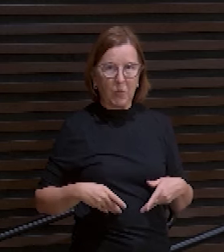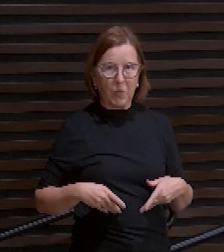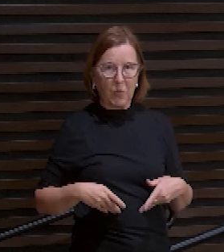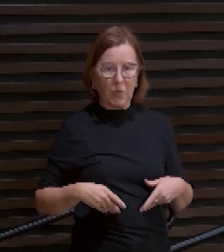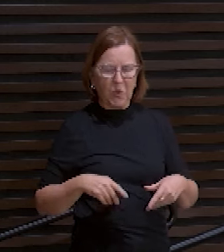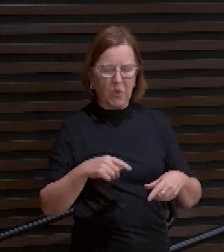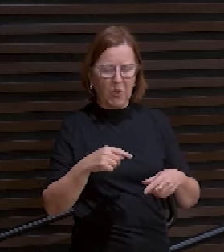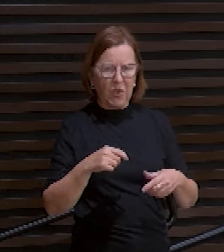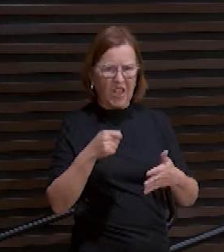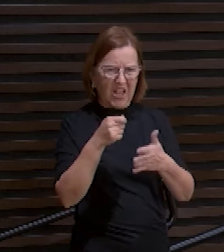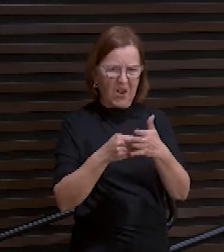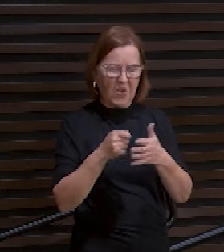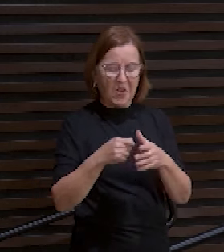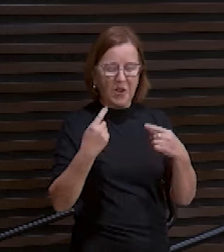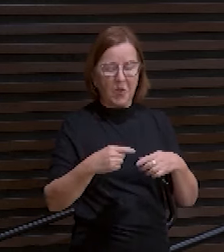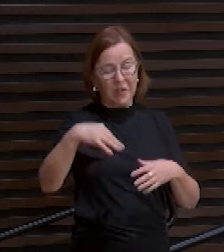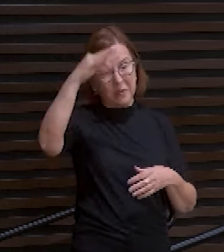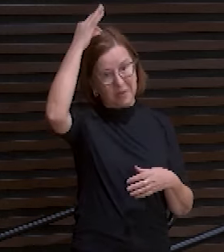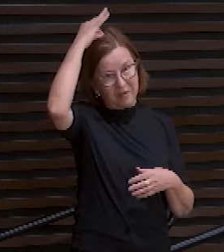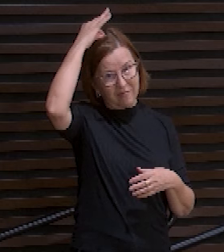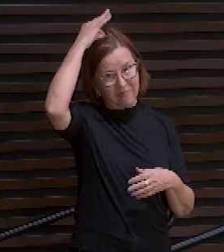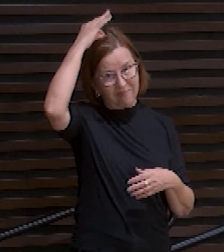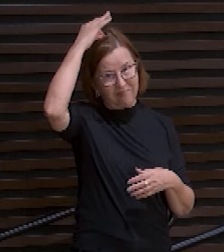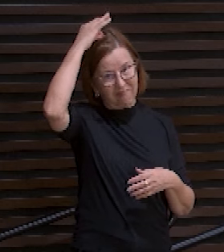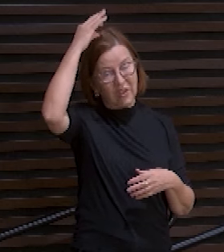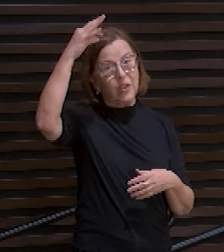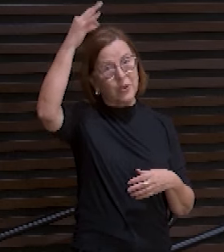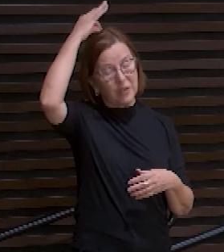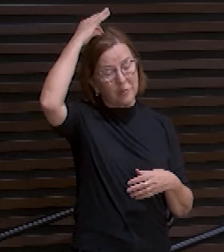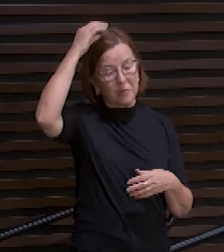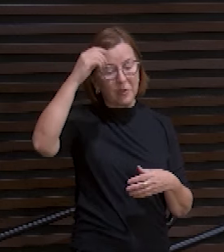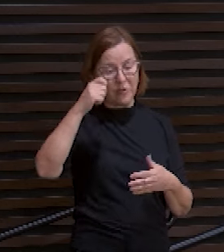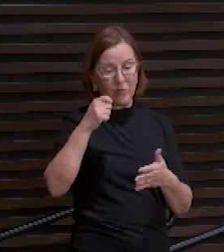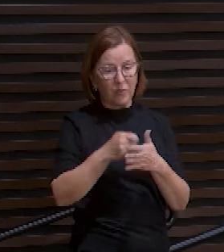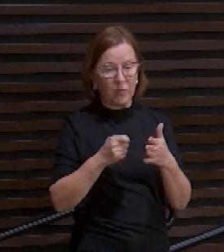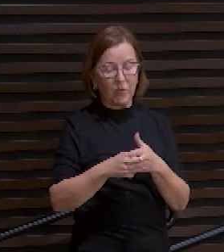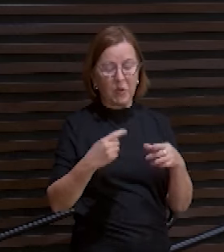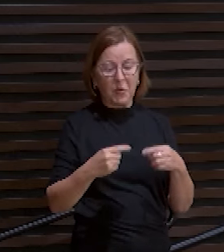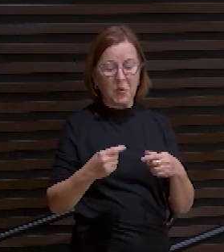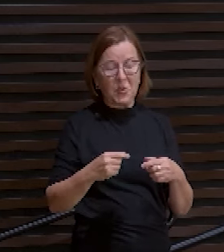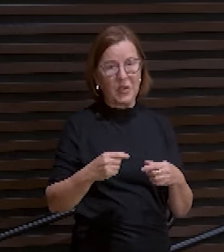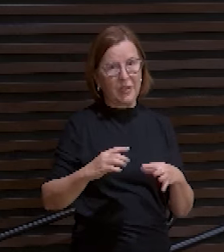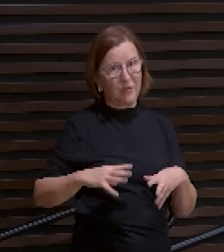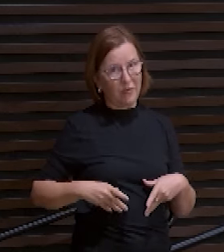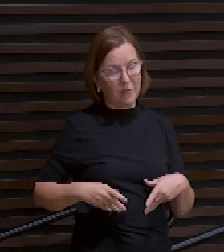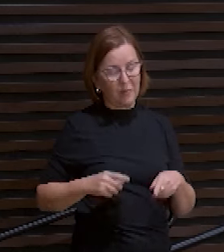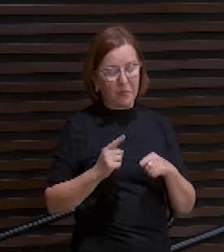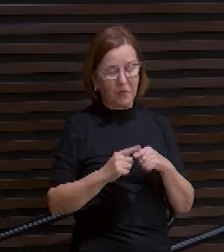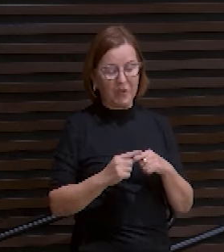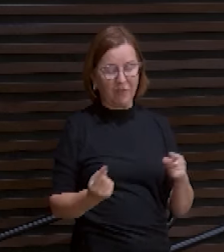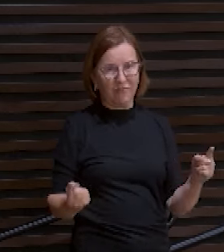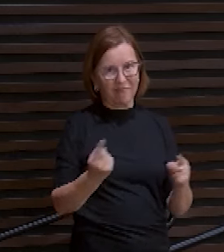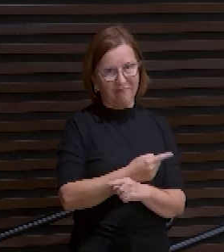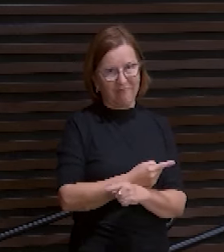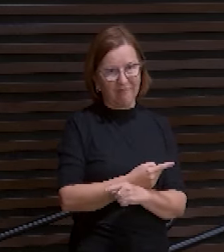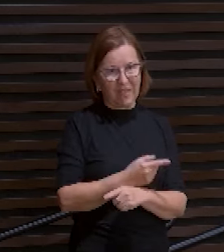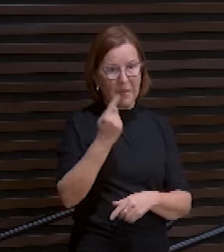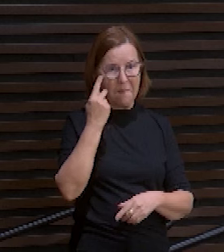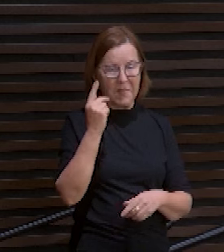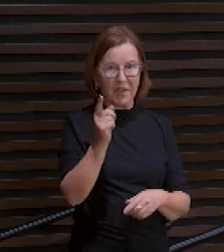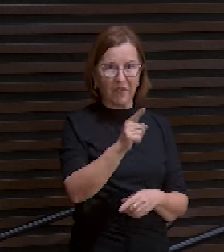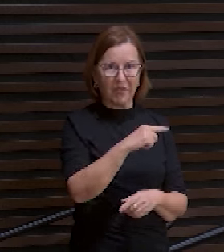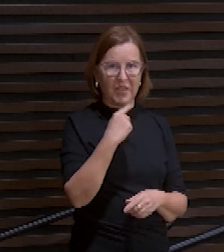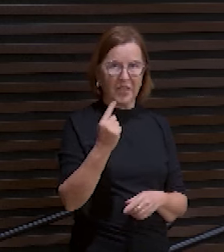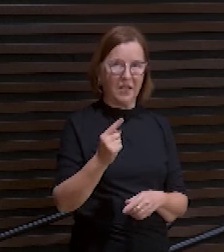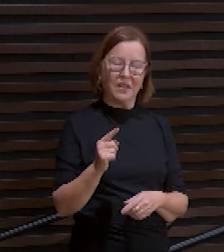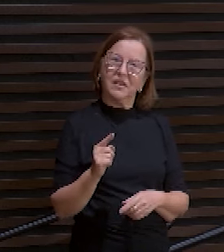o espírito e o Espírito contra a carne porque são opostos entre si para que não façais